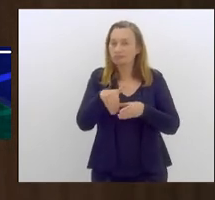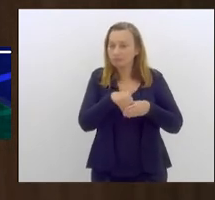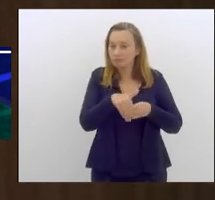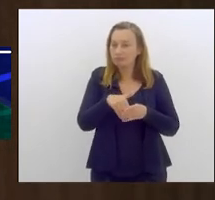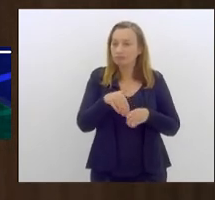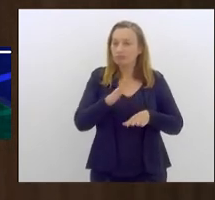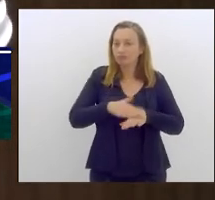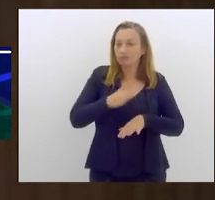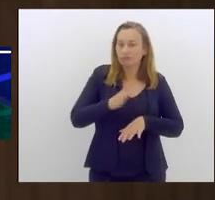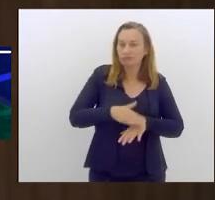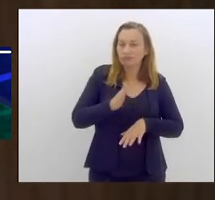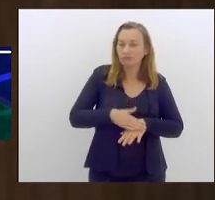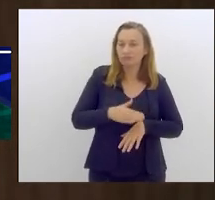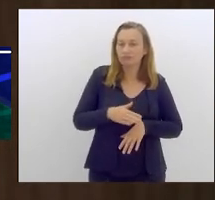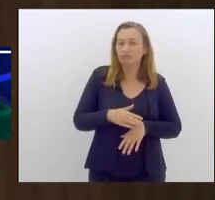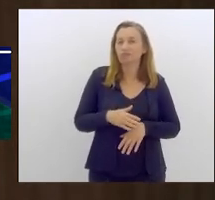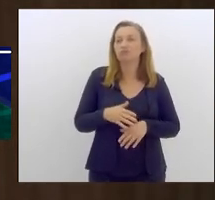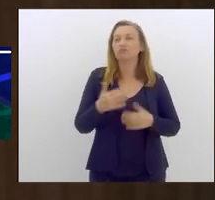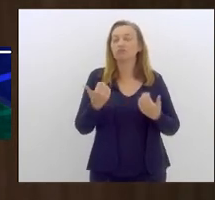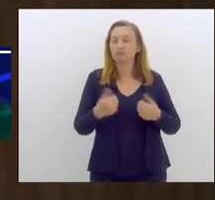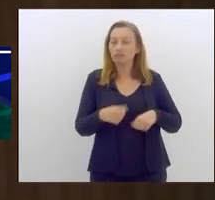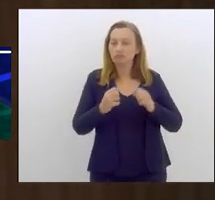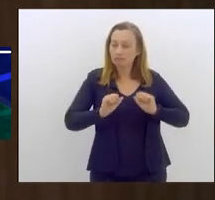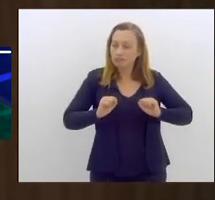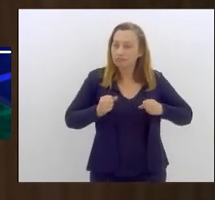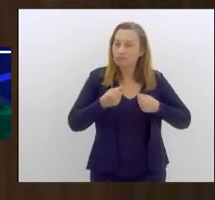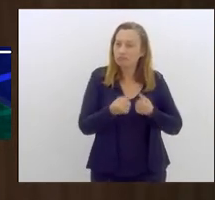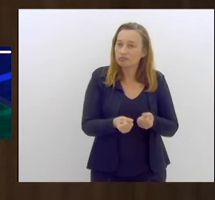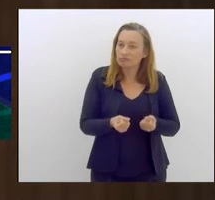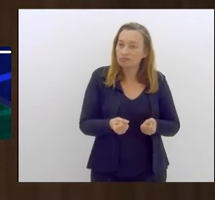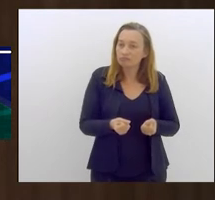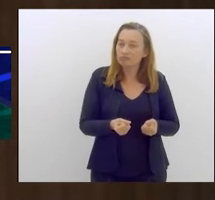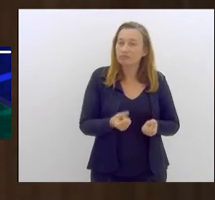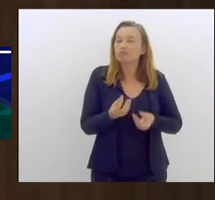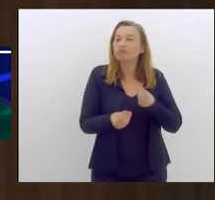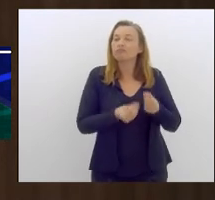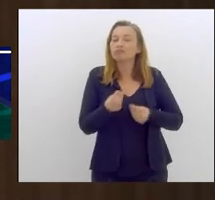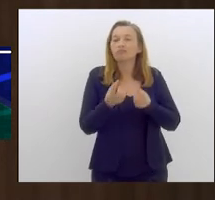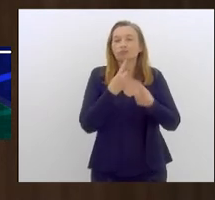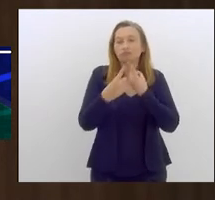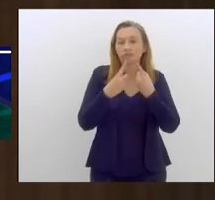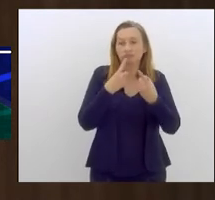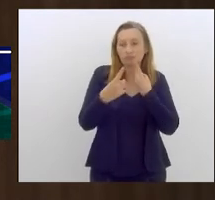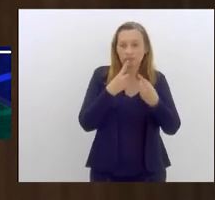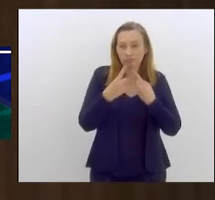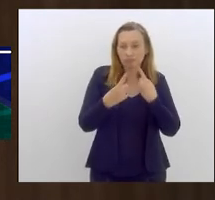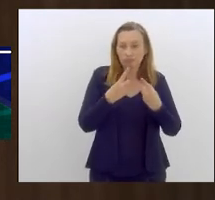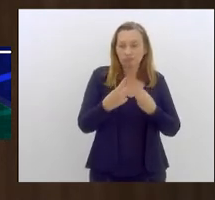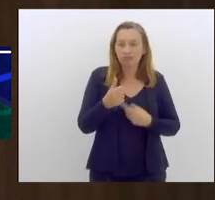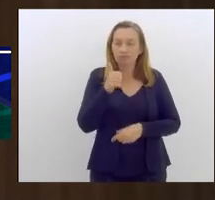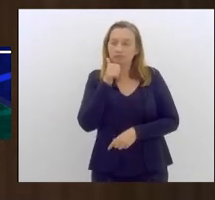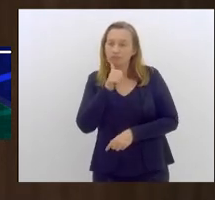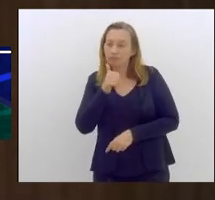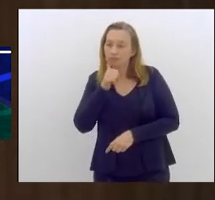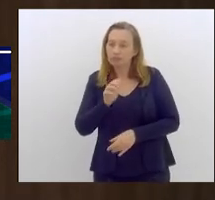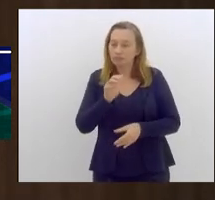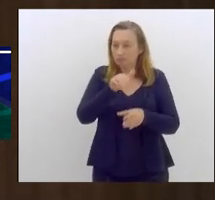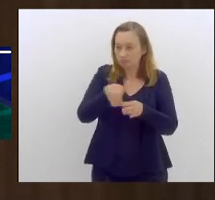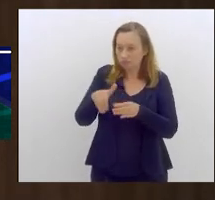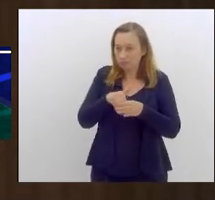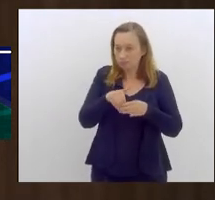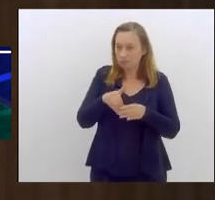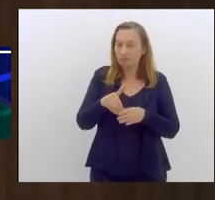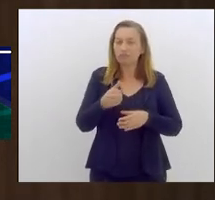cada vez mais as candidaturas precisam se debruçar sobre como dialogar com o eleitorado feminino, que são as maiores